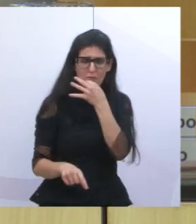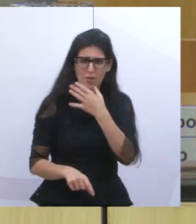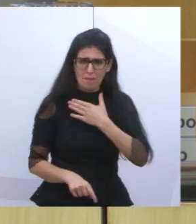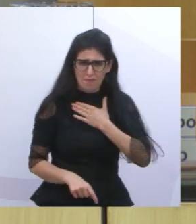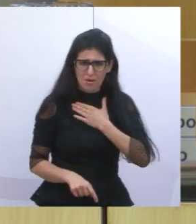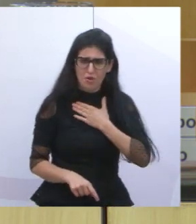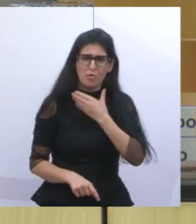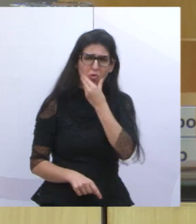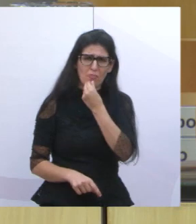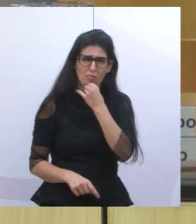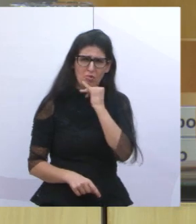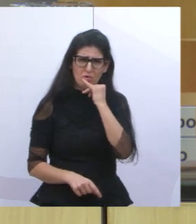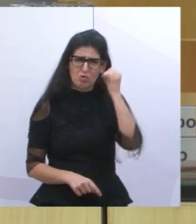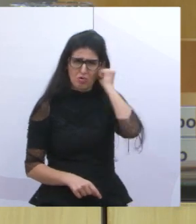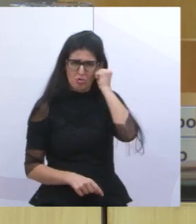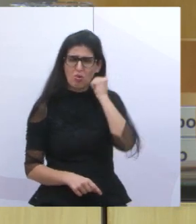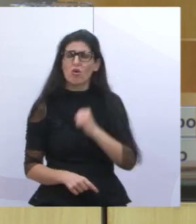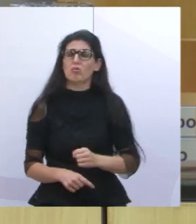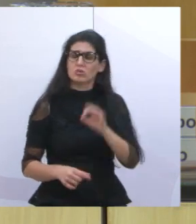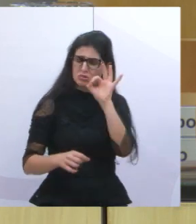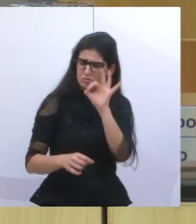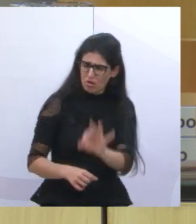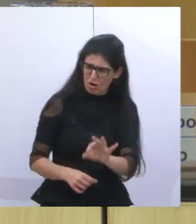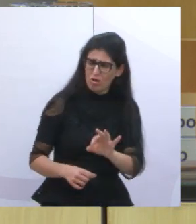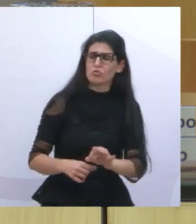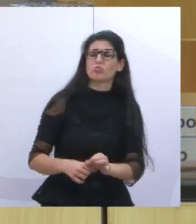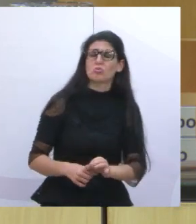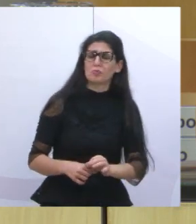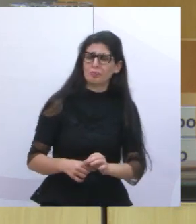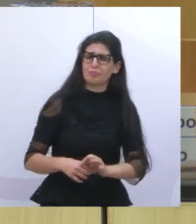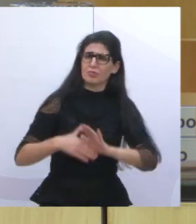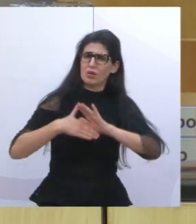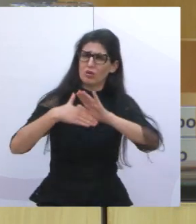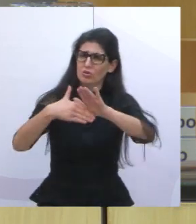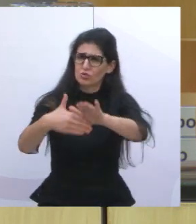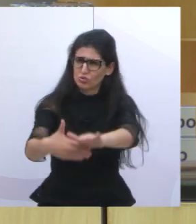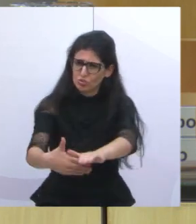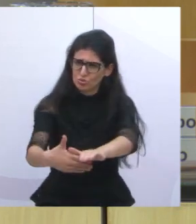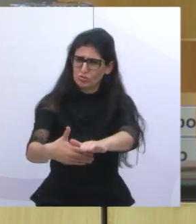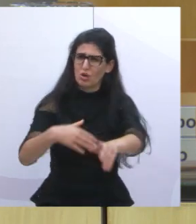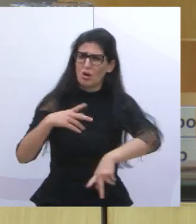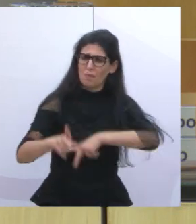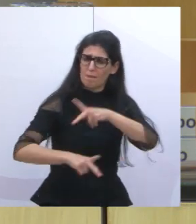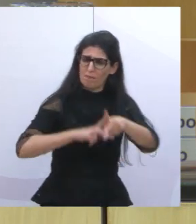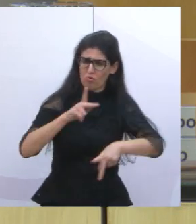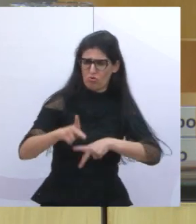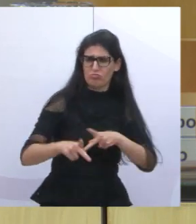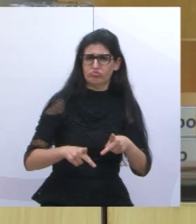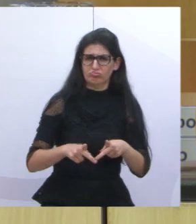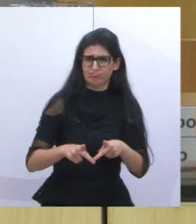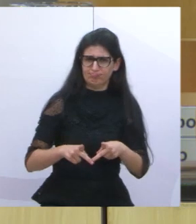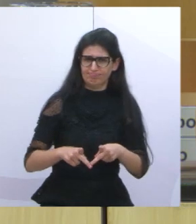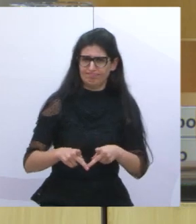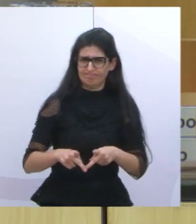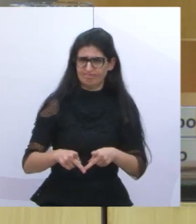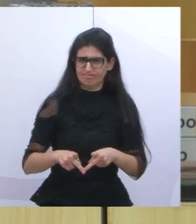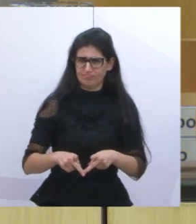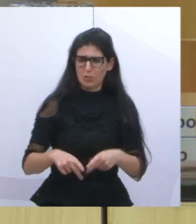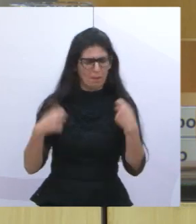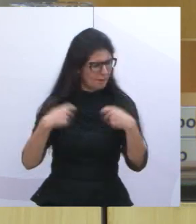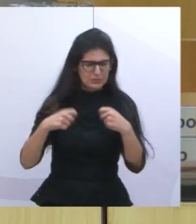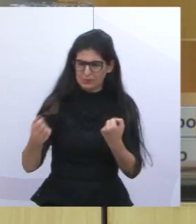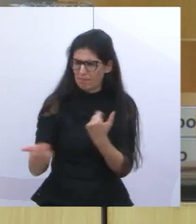a coisa certa, ajudando a população nossa que está com dificuldade, e isso irá